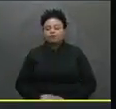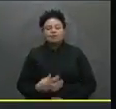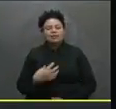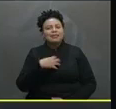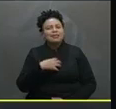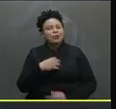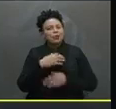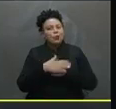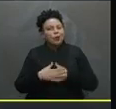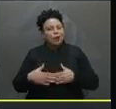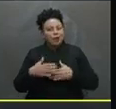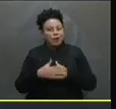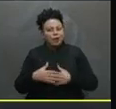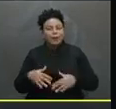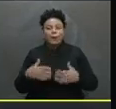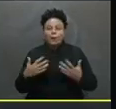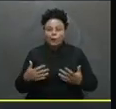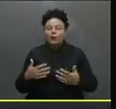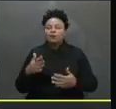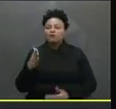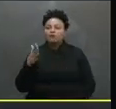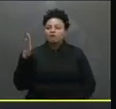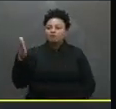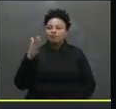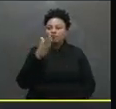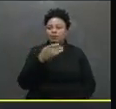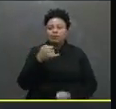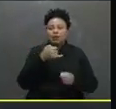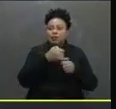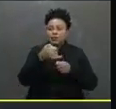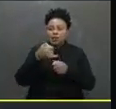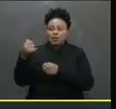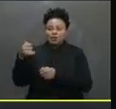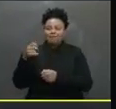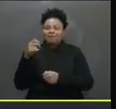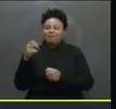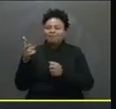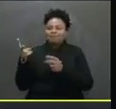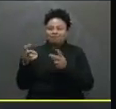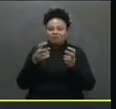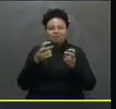Sinto um carinho muito grande quando a gente vai pelo interior e um respeito